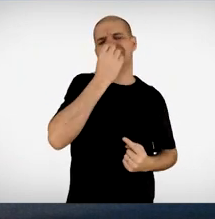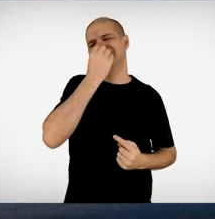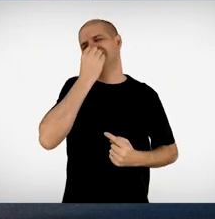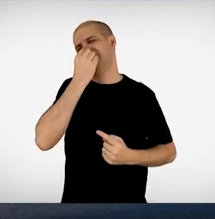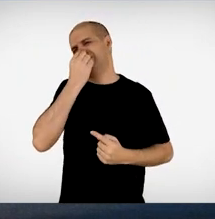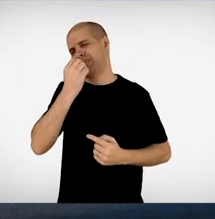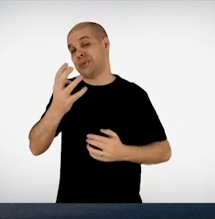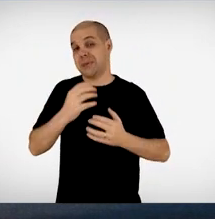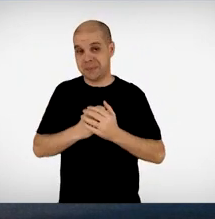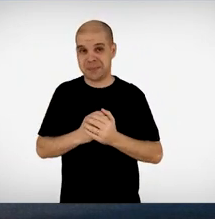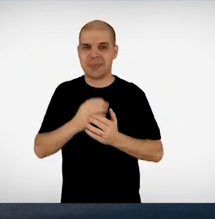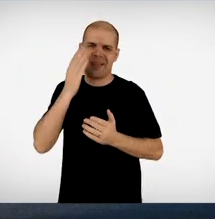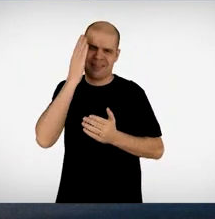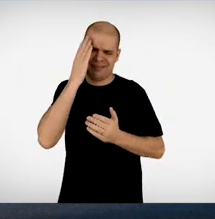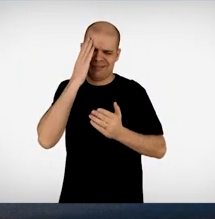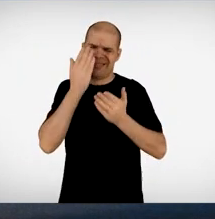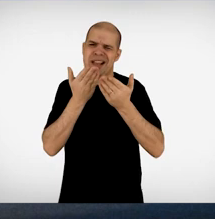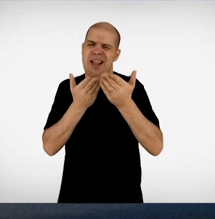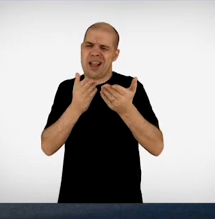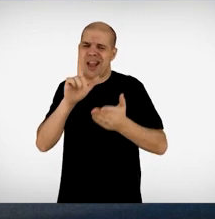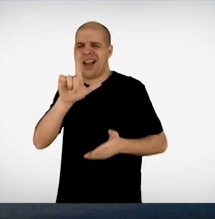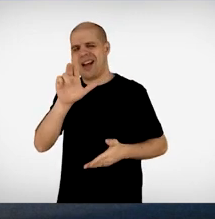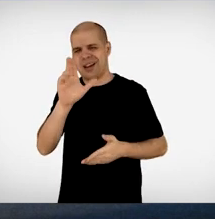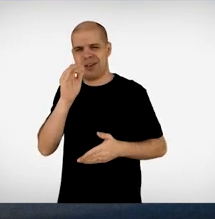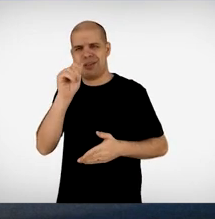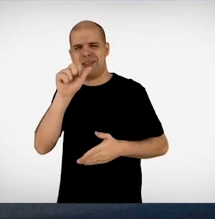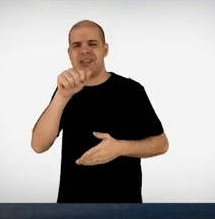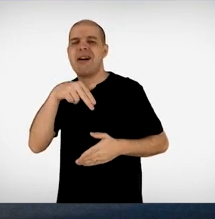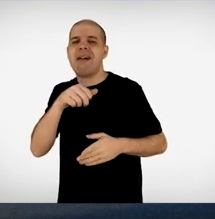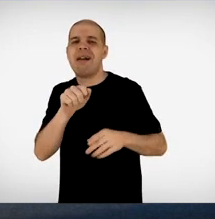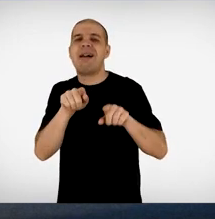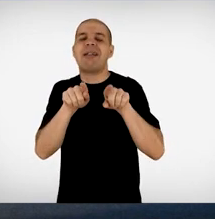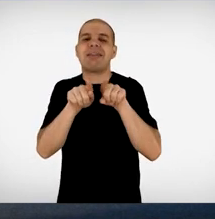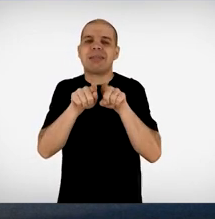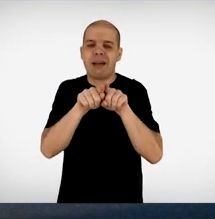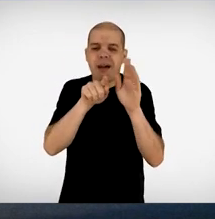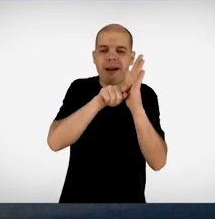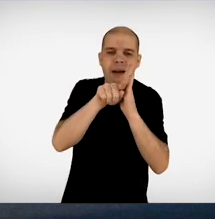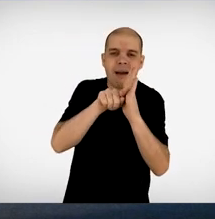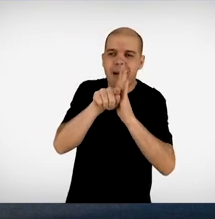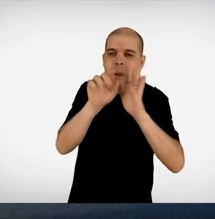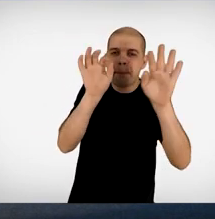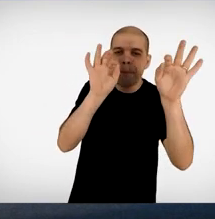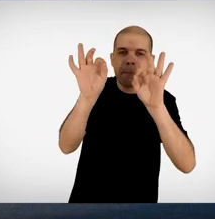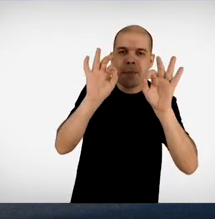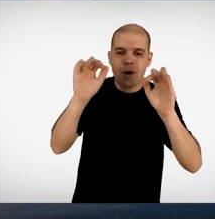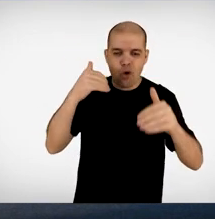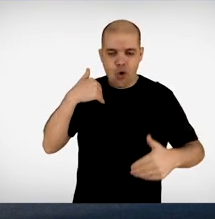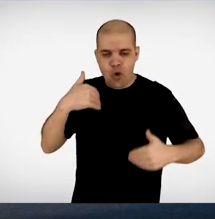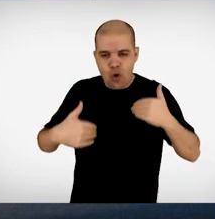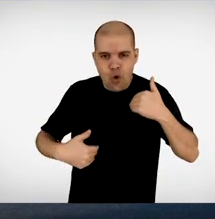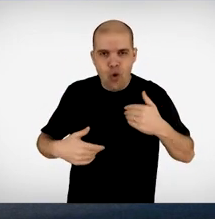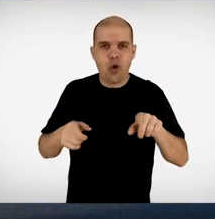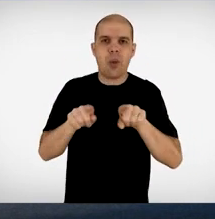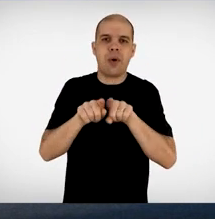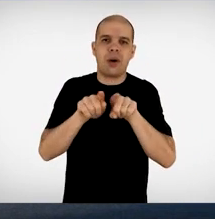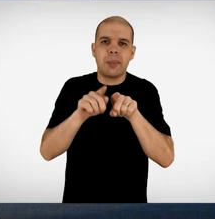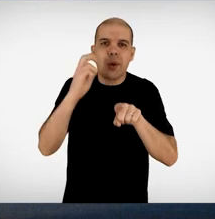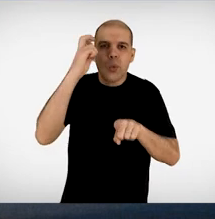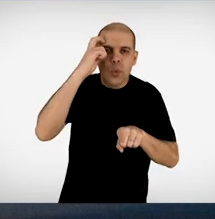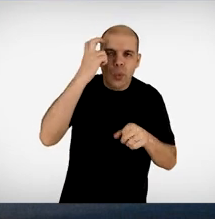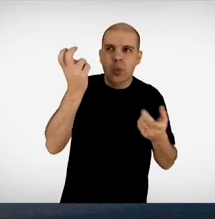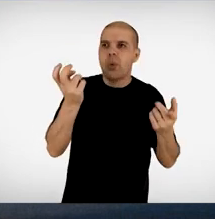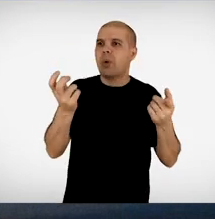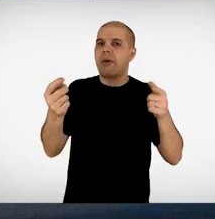um grupo muito interessante de corpo e cultura, que pensa questões da alimentação, do corpo, da moda, em relação à psicanálise.